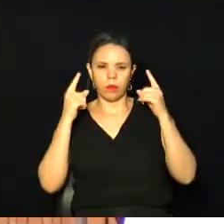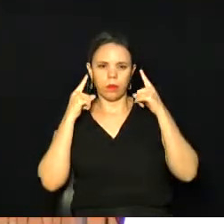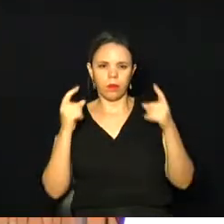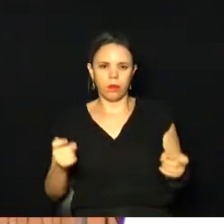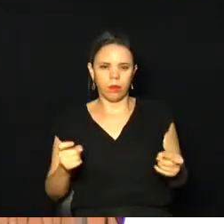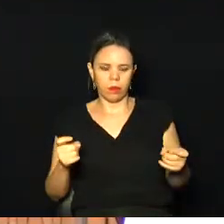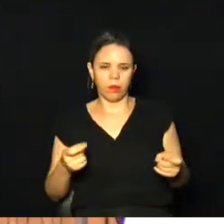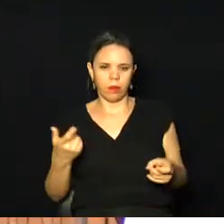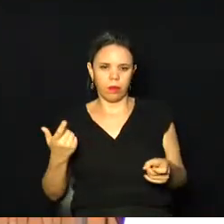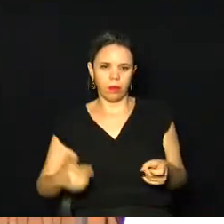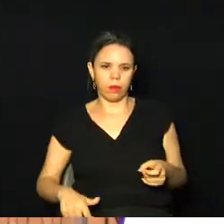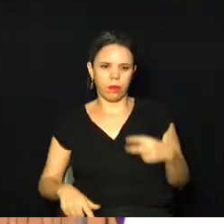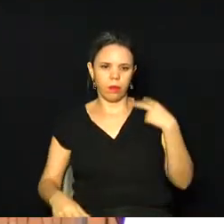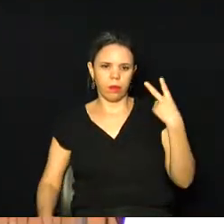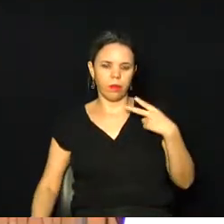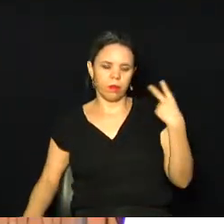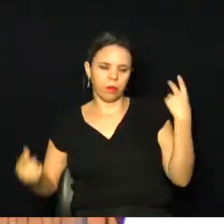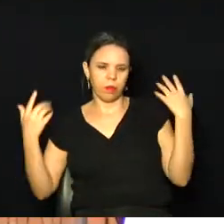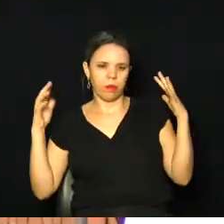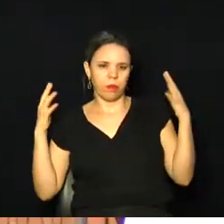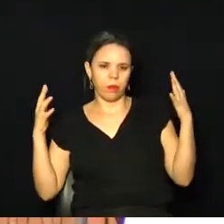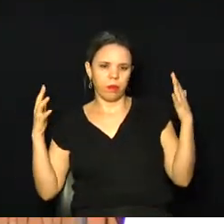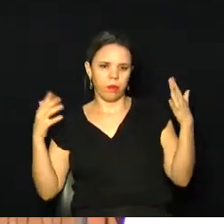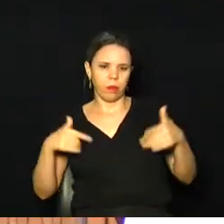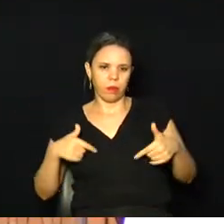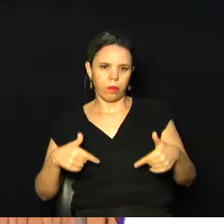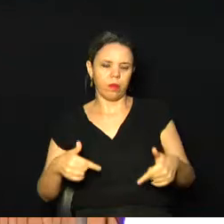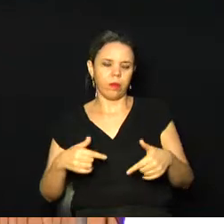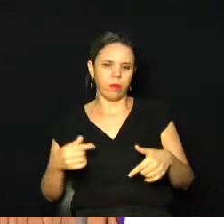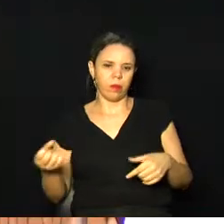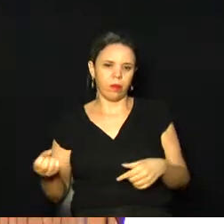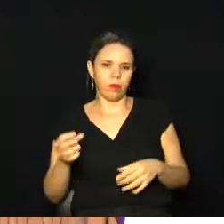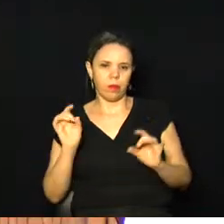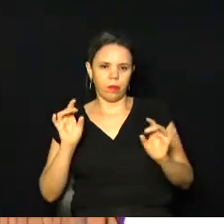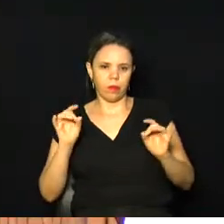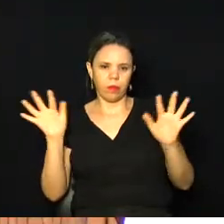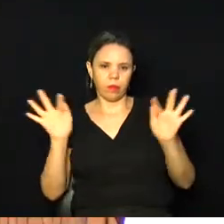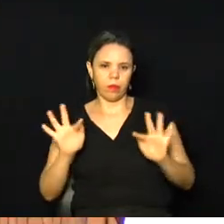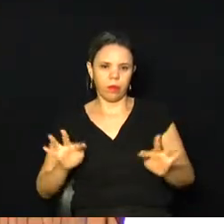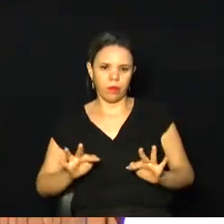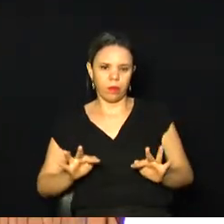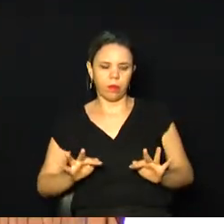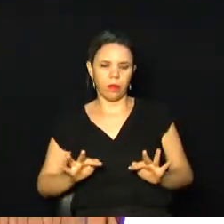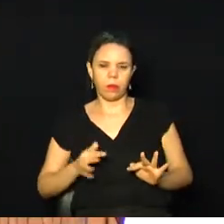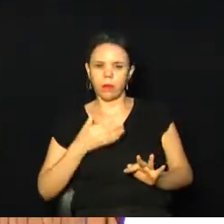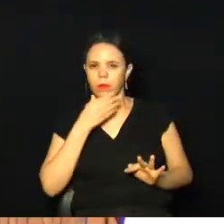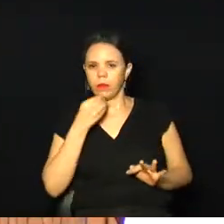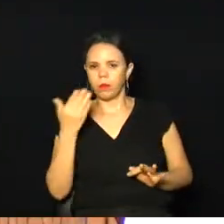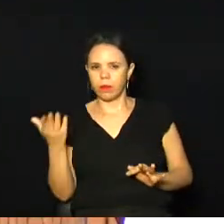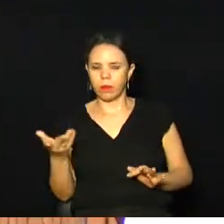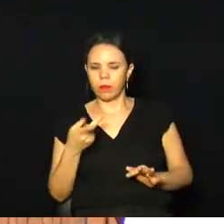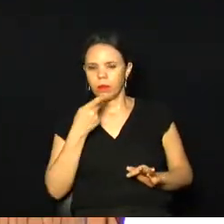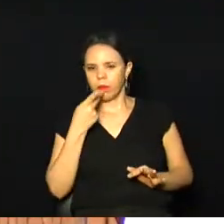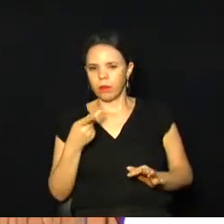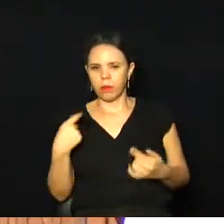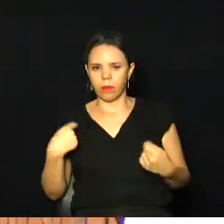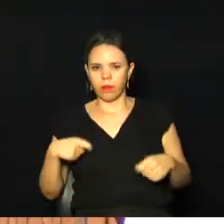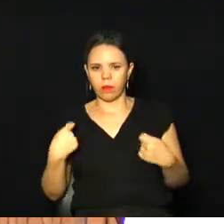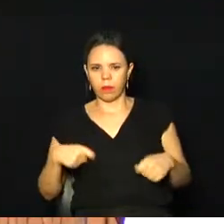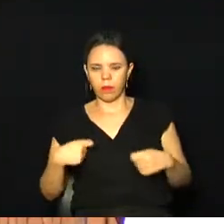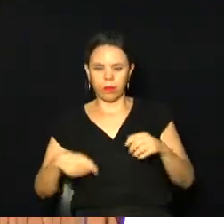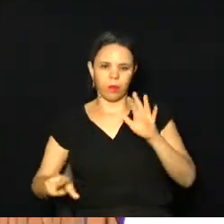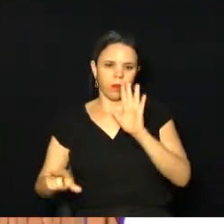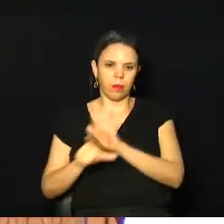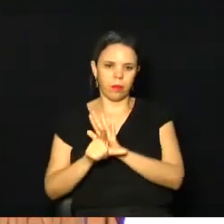E, novamente, vereador, parabéns, uma iniciativa muito nobre, e fico feliz que tenha vindo de um homem dizendo: precisamos dessa lei